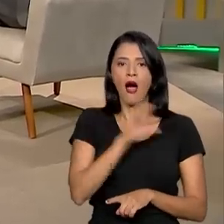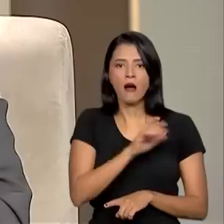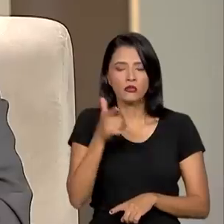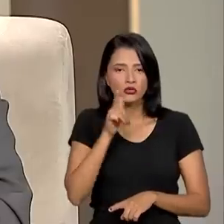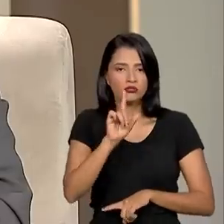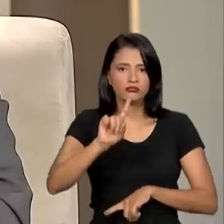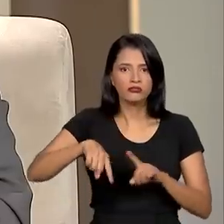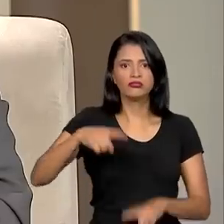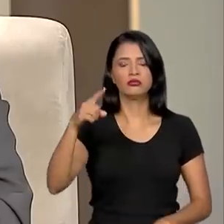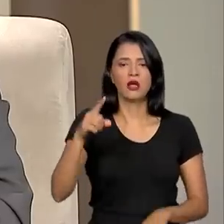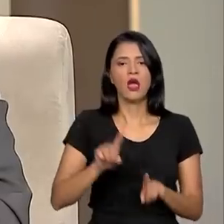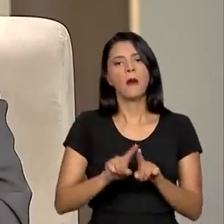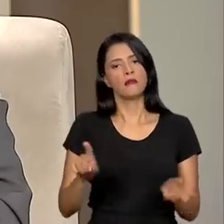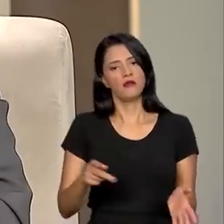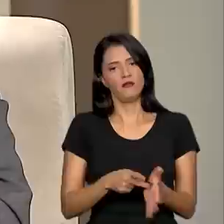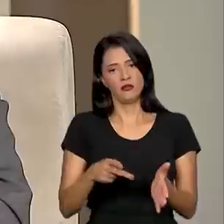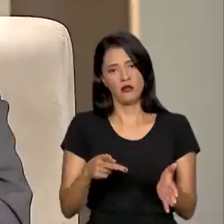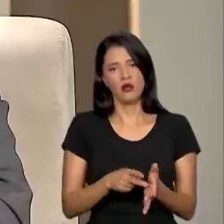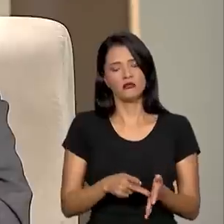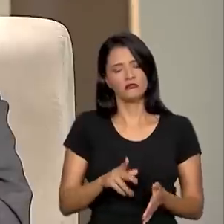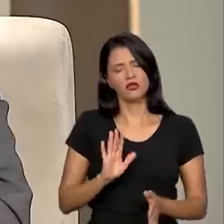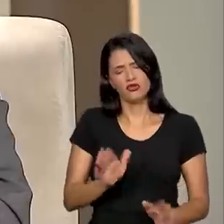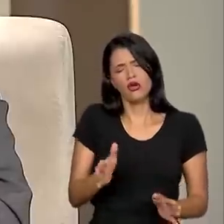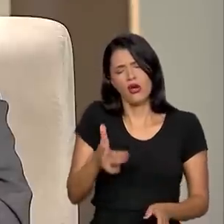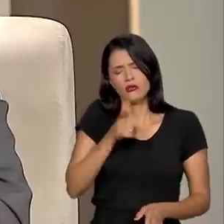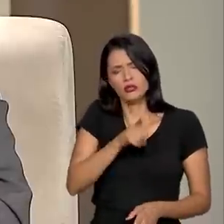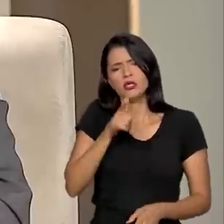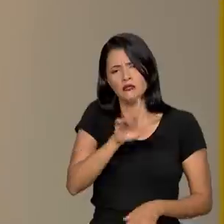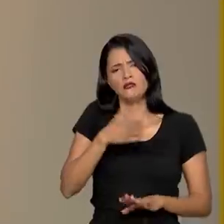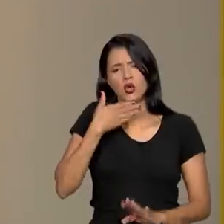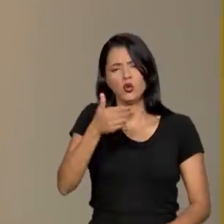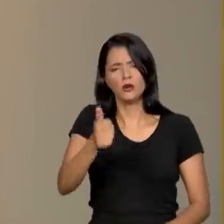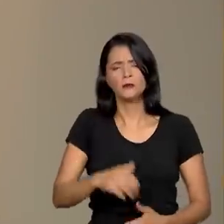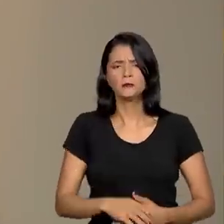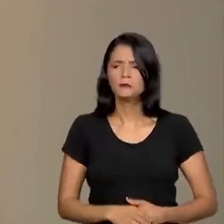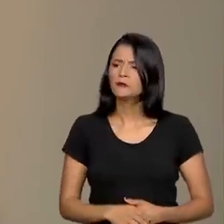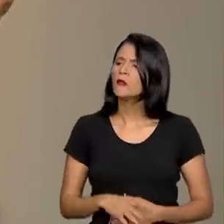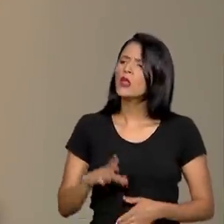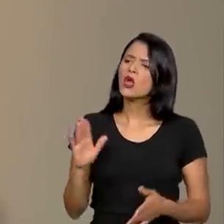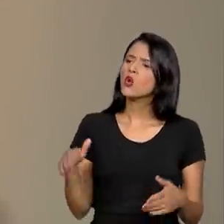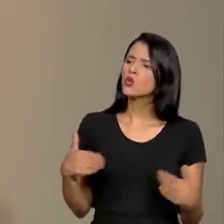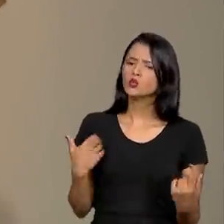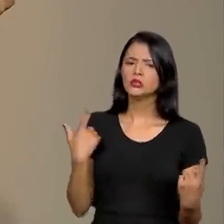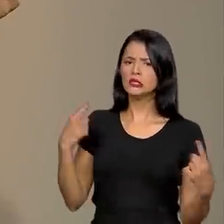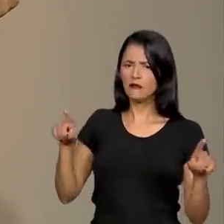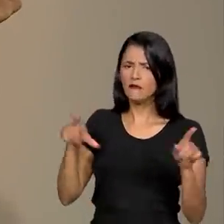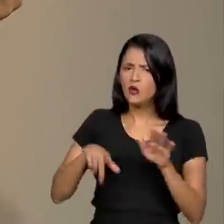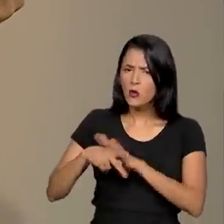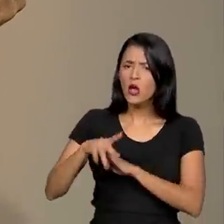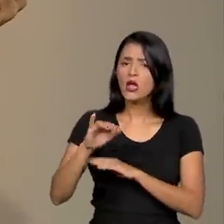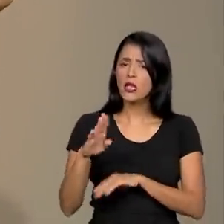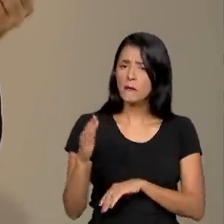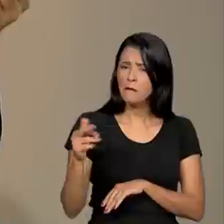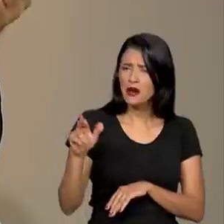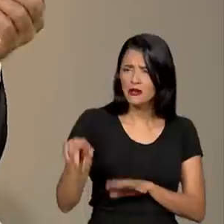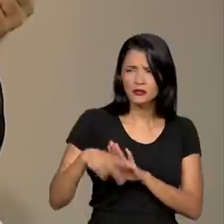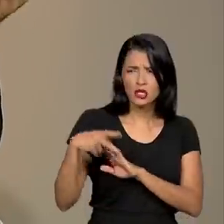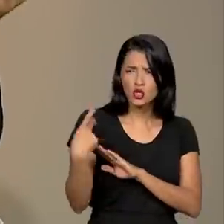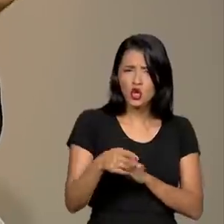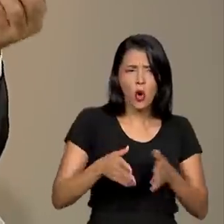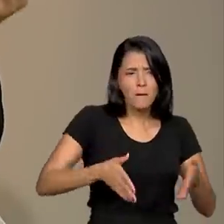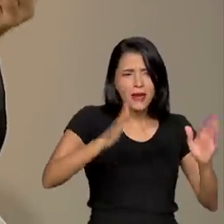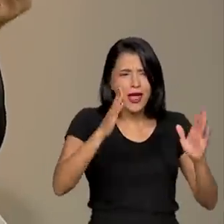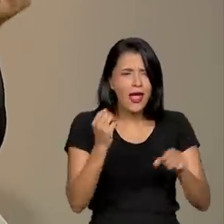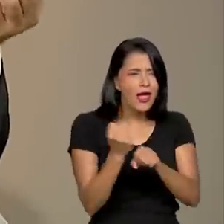Mas é verdade, mas conseguimos avançar bastante nisso. Agora, os desafios do IBRAM não passam só pela gestão patrimonial e predial, passam também